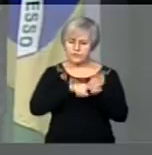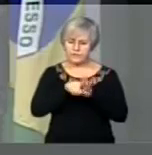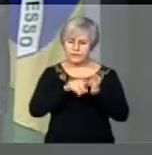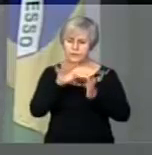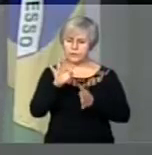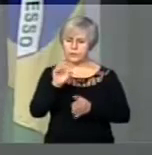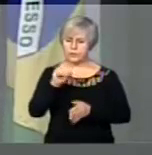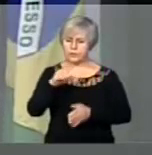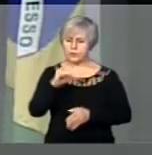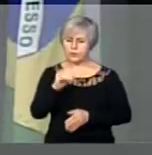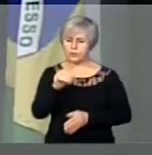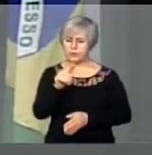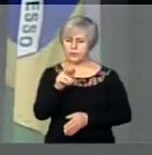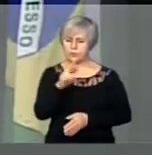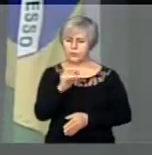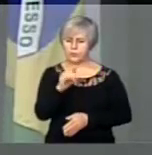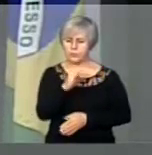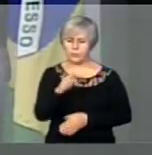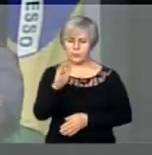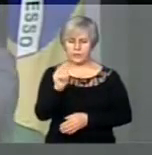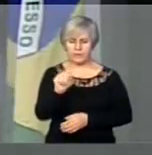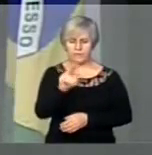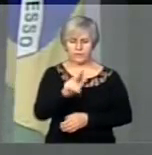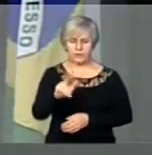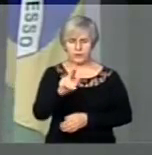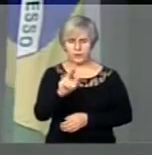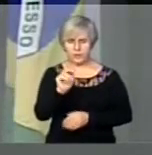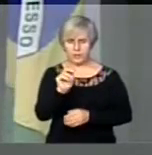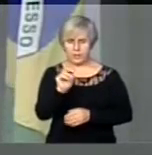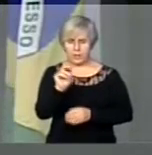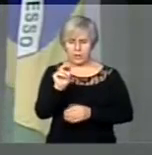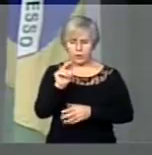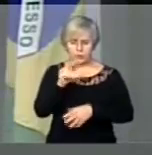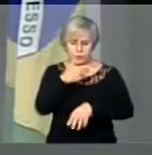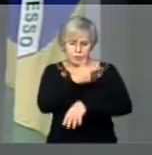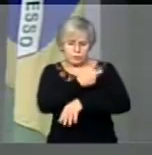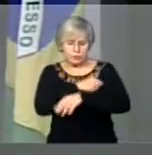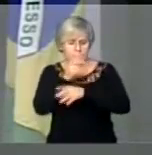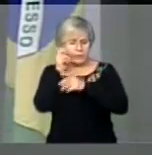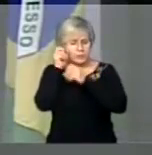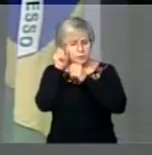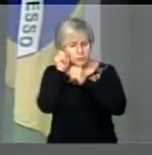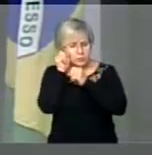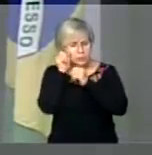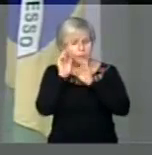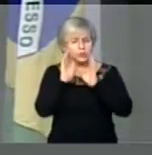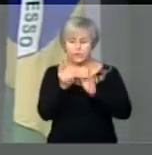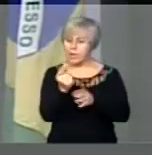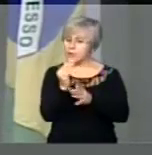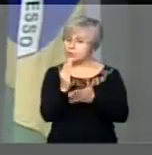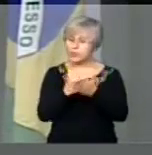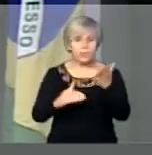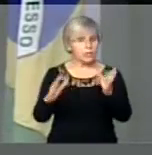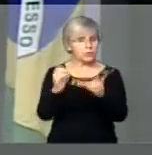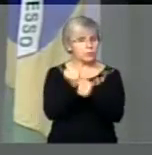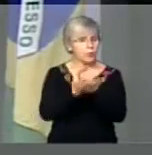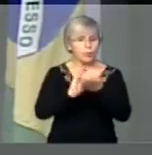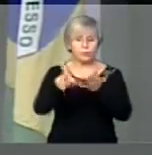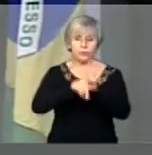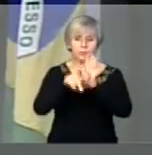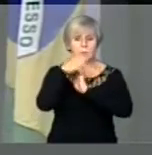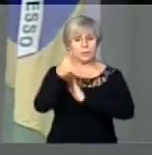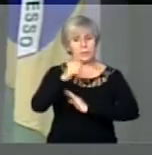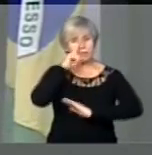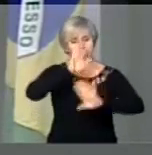anestesia já consome praticamente toda a cota de média e alta complexidade. Se isso ocorre